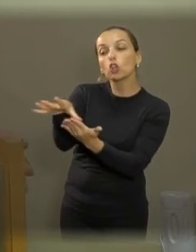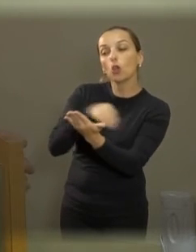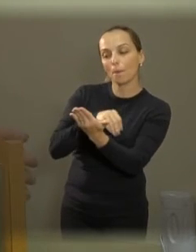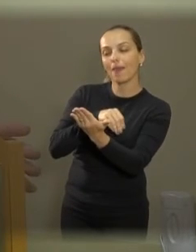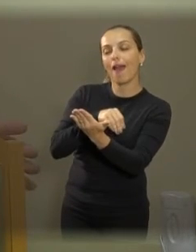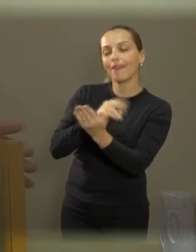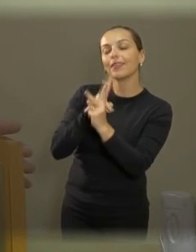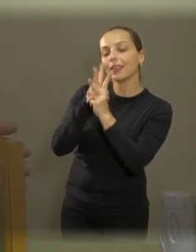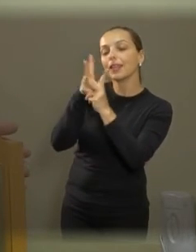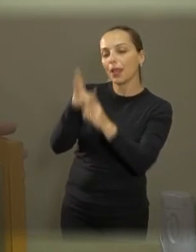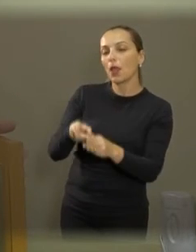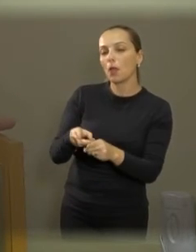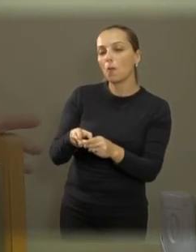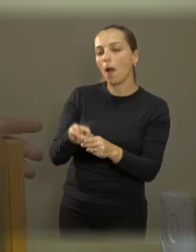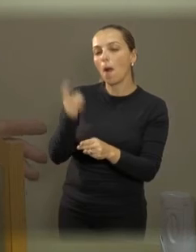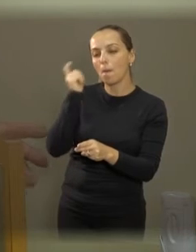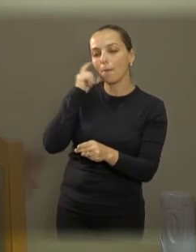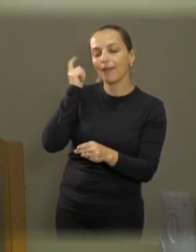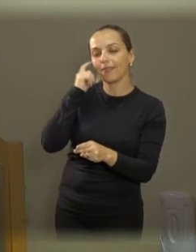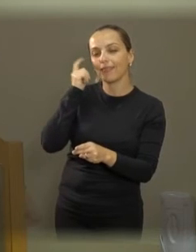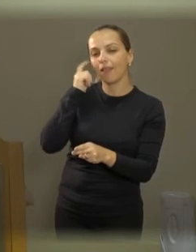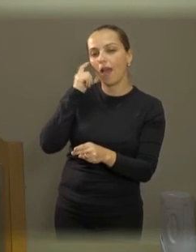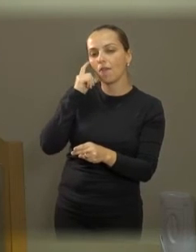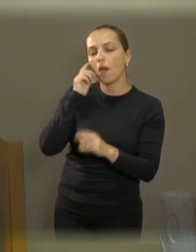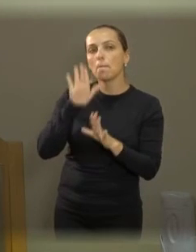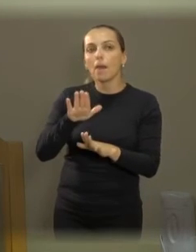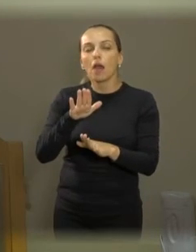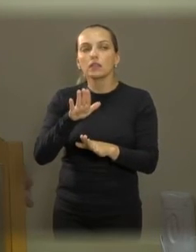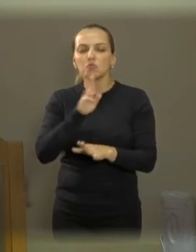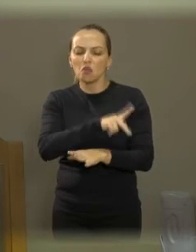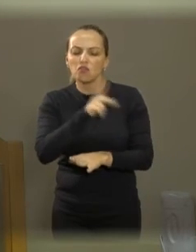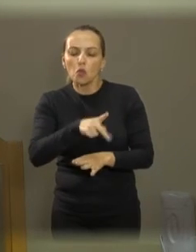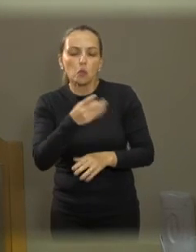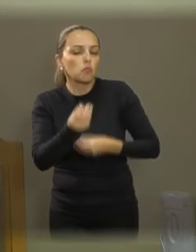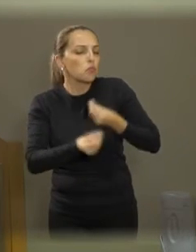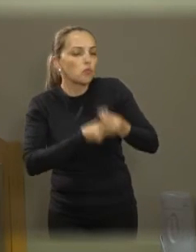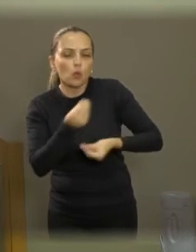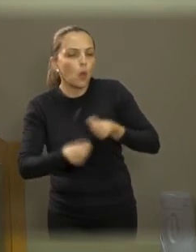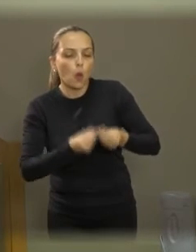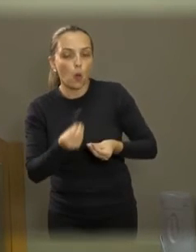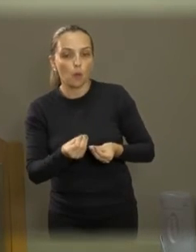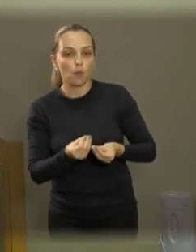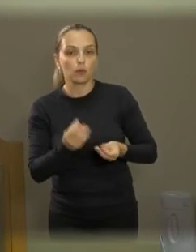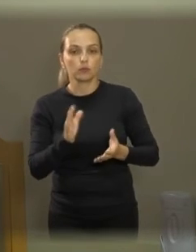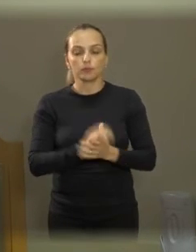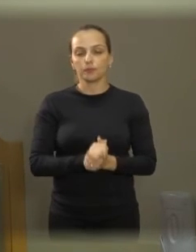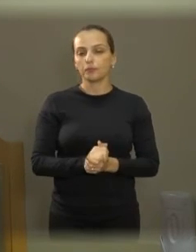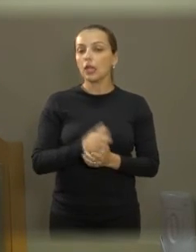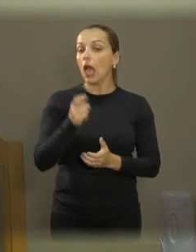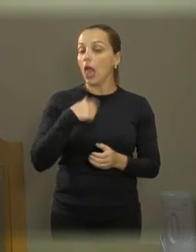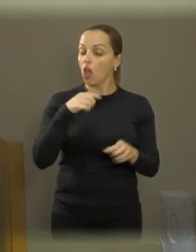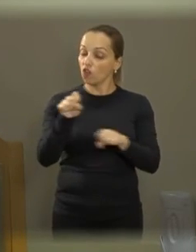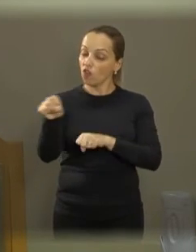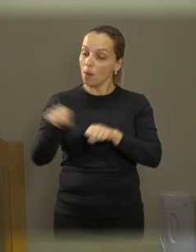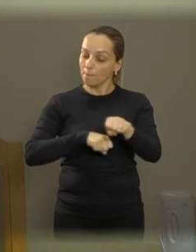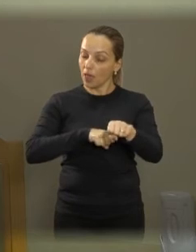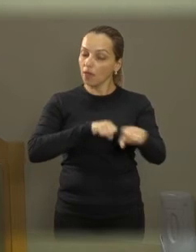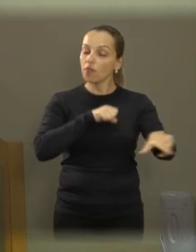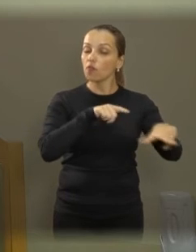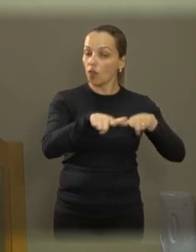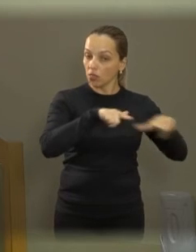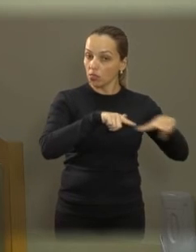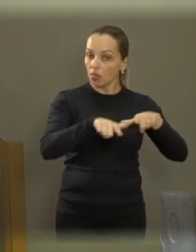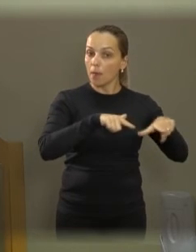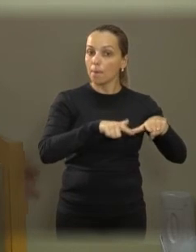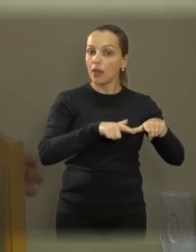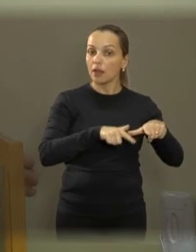Né? Isso passava pela minha cabeça. Mas como ser professor? Me formei, fui para a farmácia. E com a farmácia